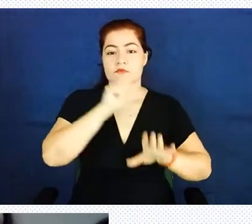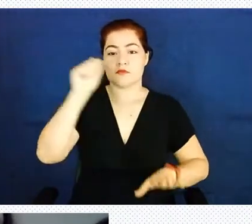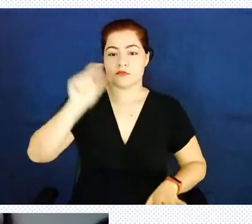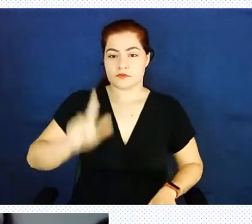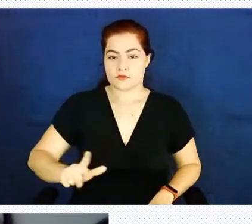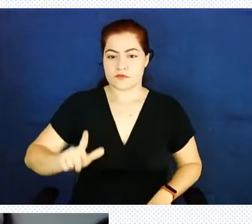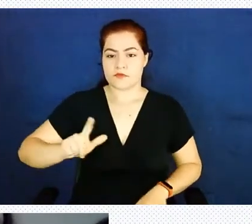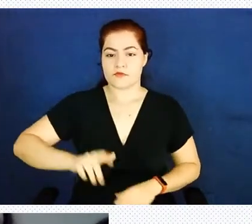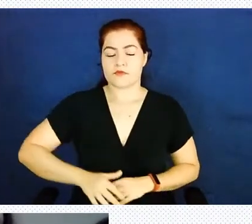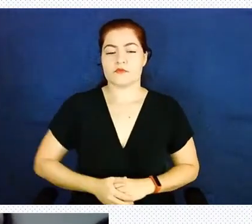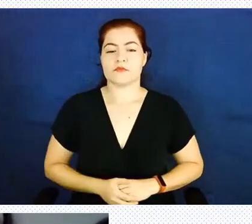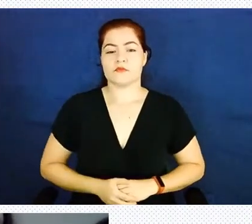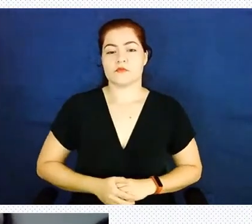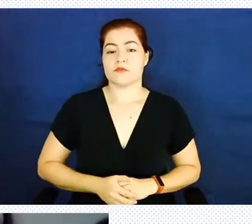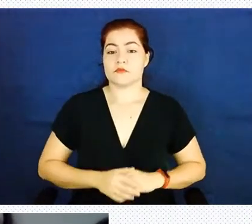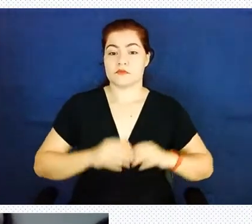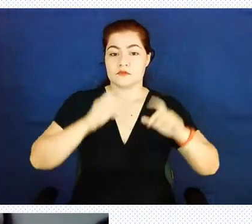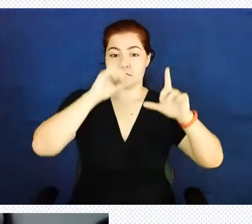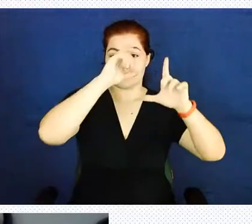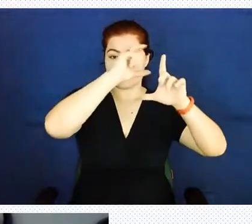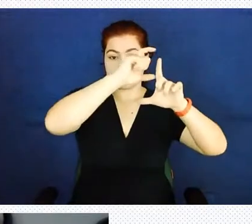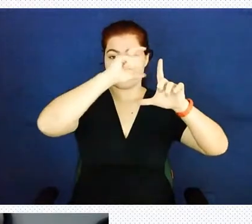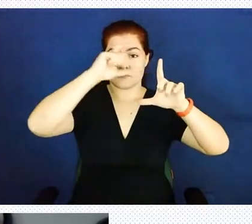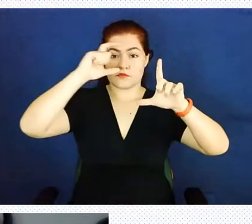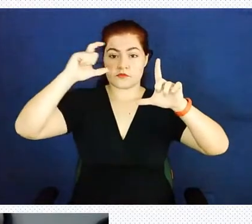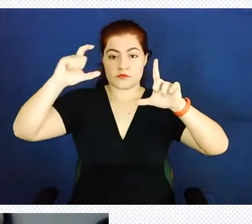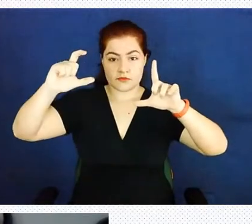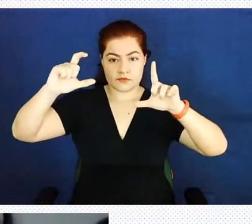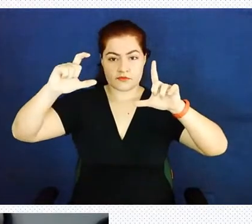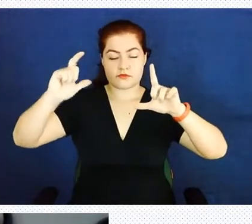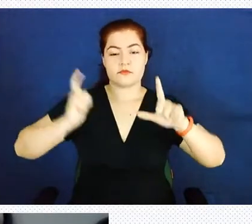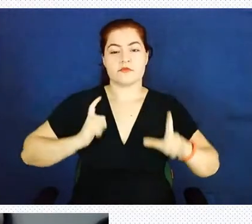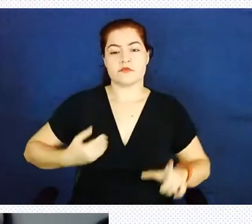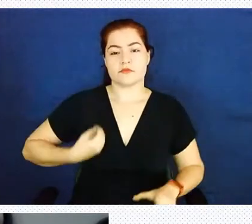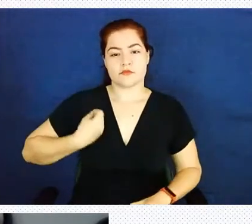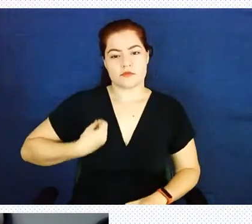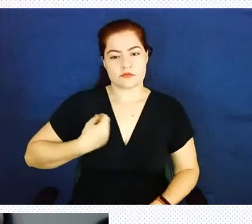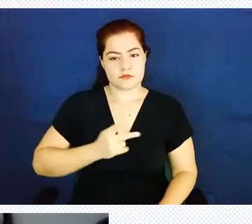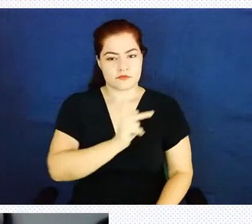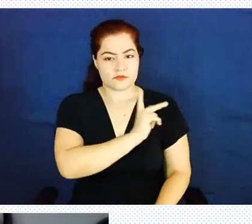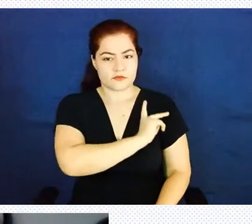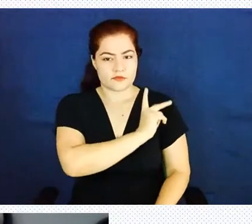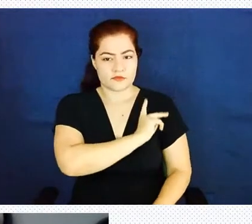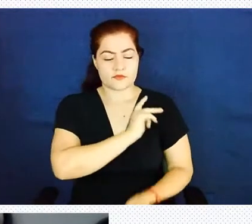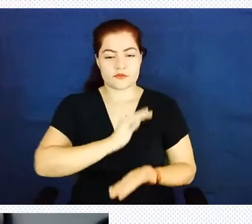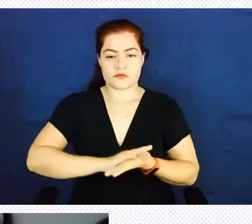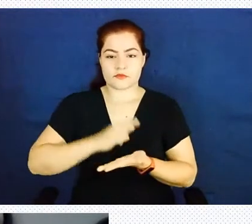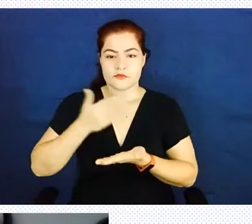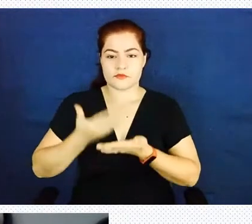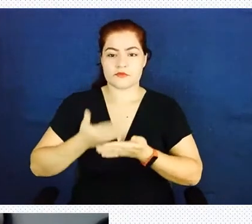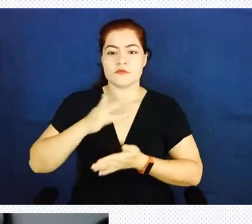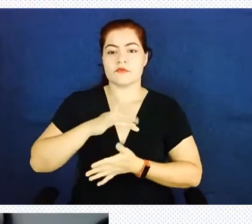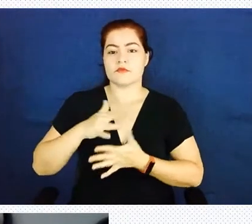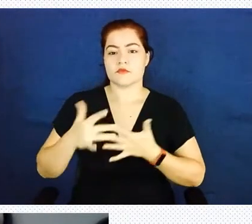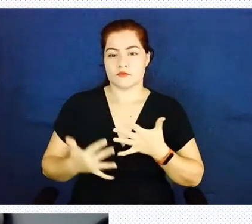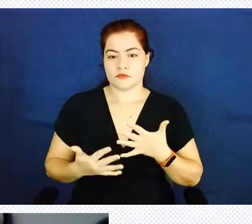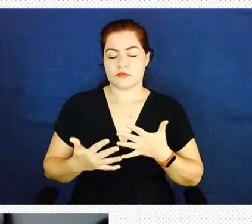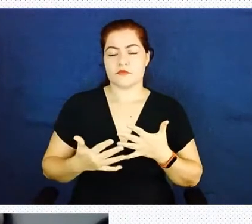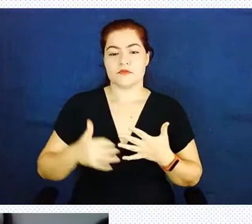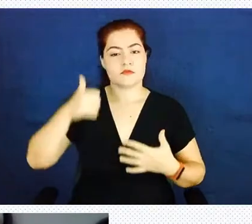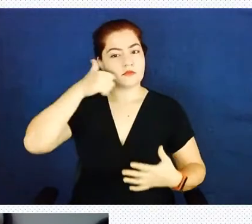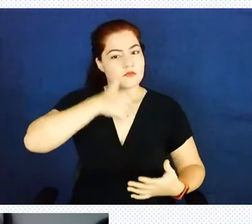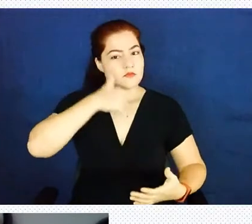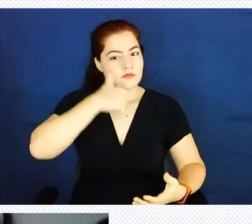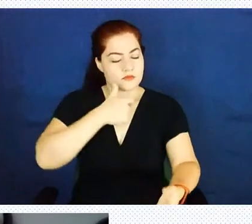azul. À direita do seu monitor, ao meu lado, está a Kate, a nossa intérprete de Libras, uma mulher de